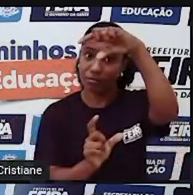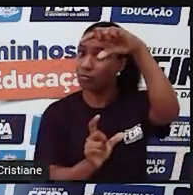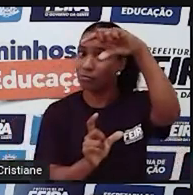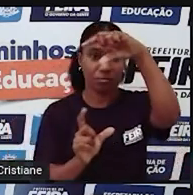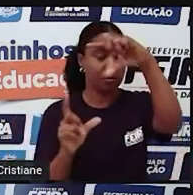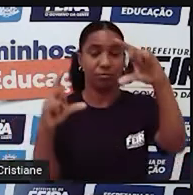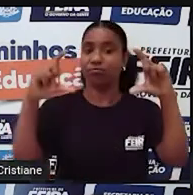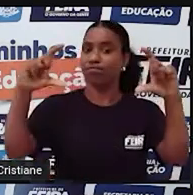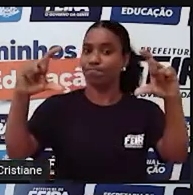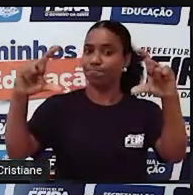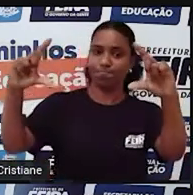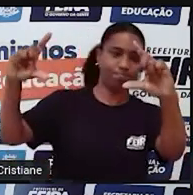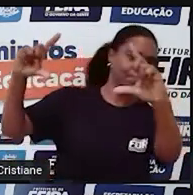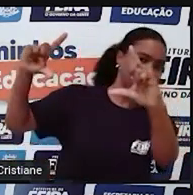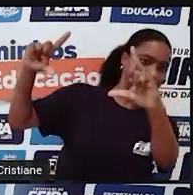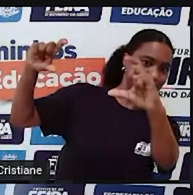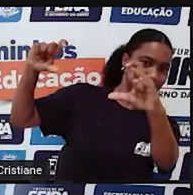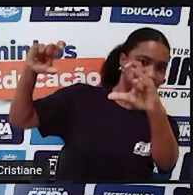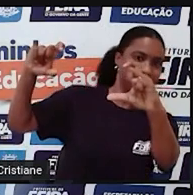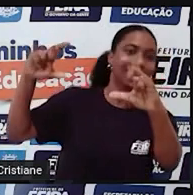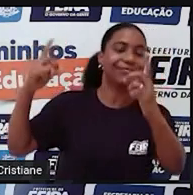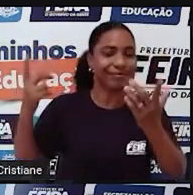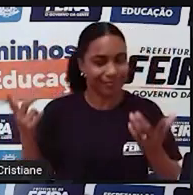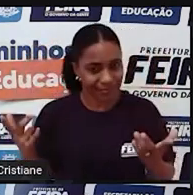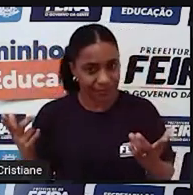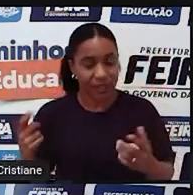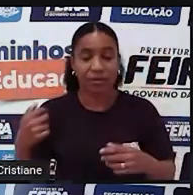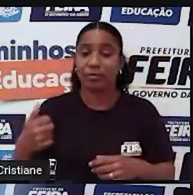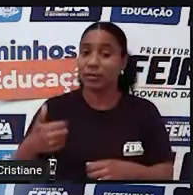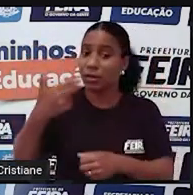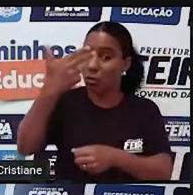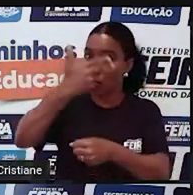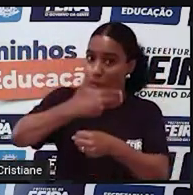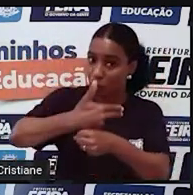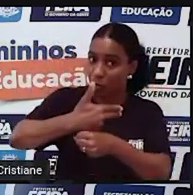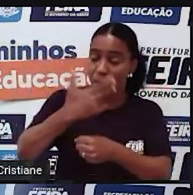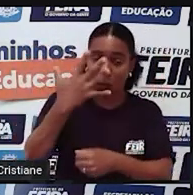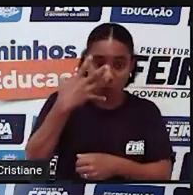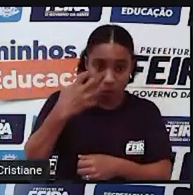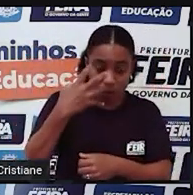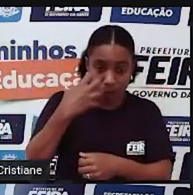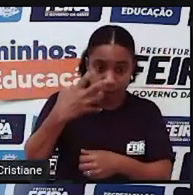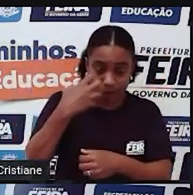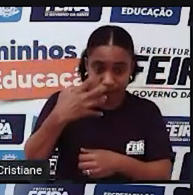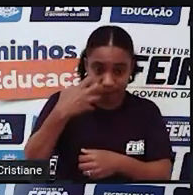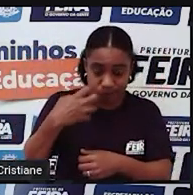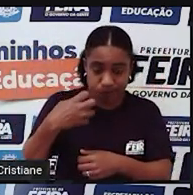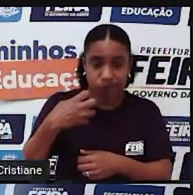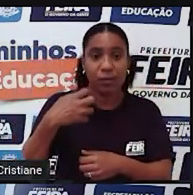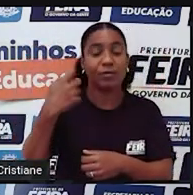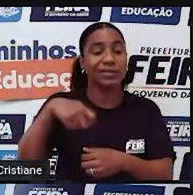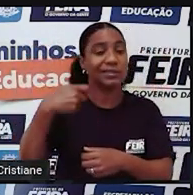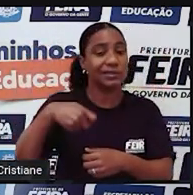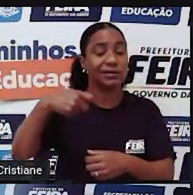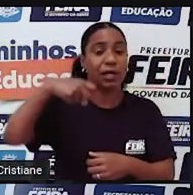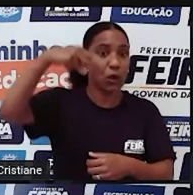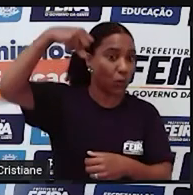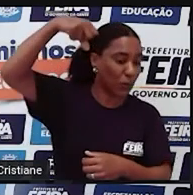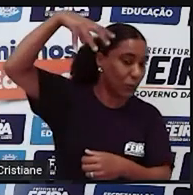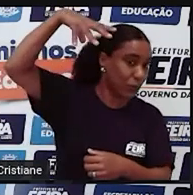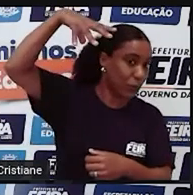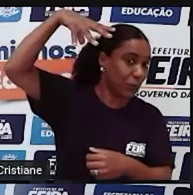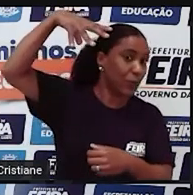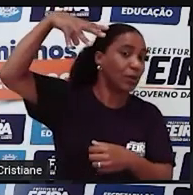prestem atenção, porque tanto a filmagem quanto a fotografia precisam de uma boa iluminação e